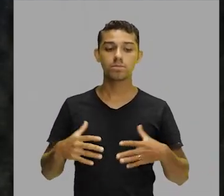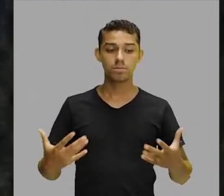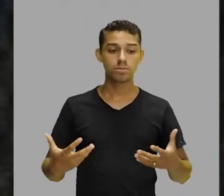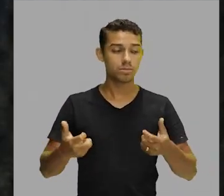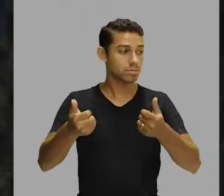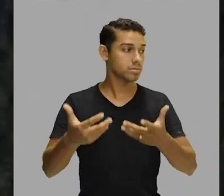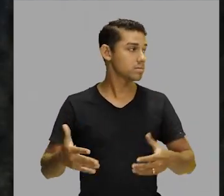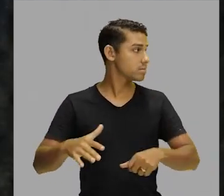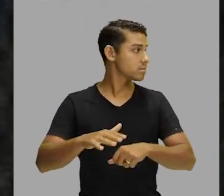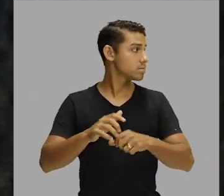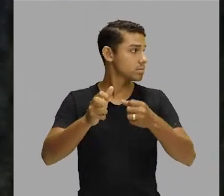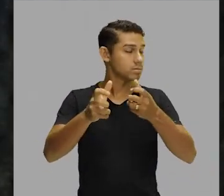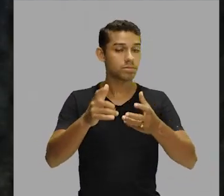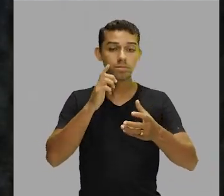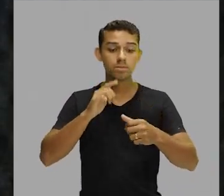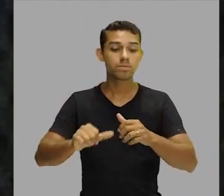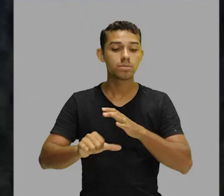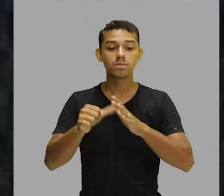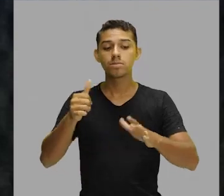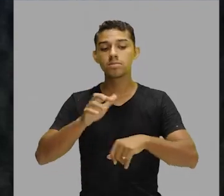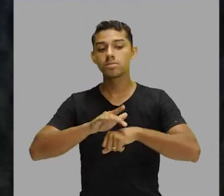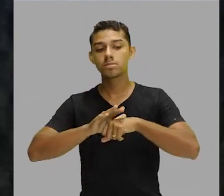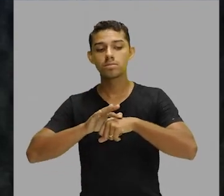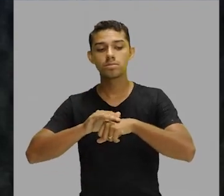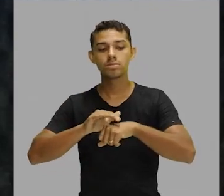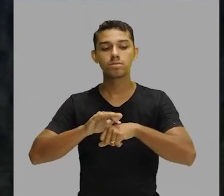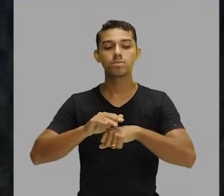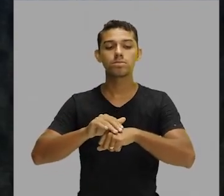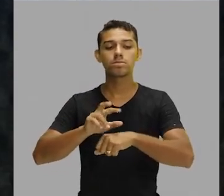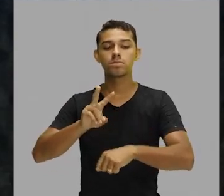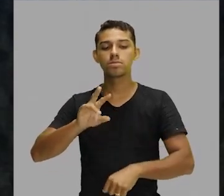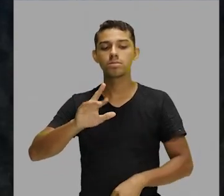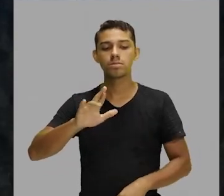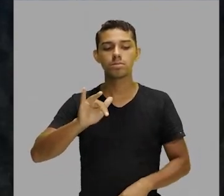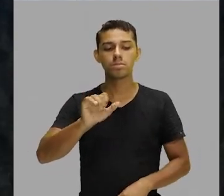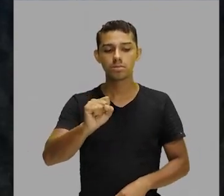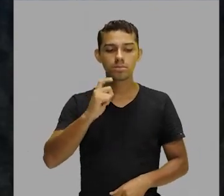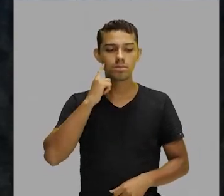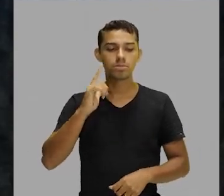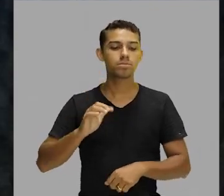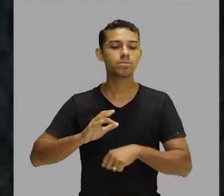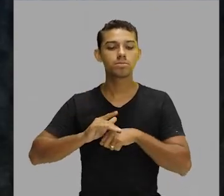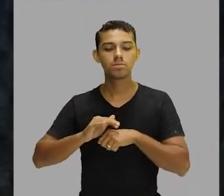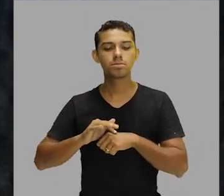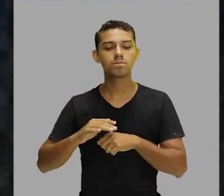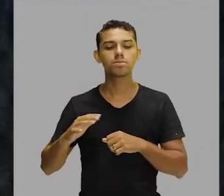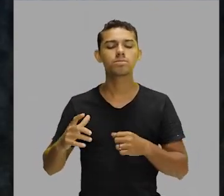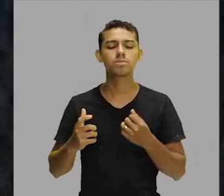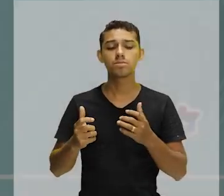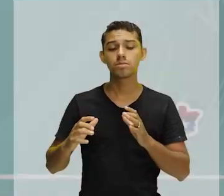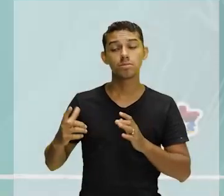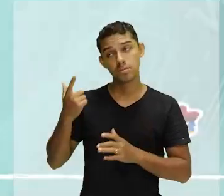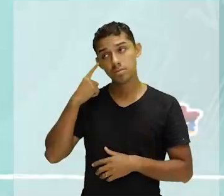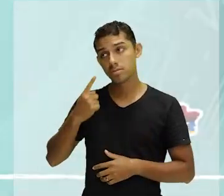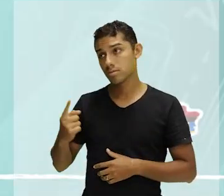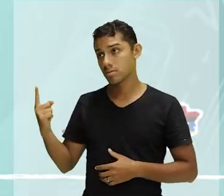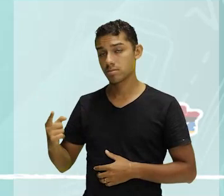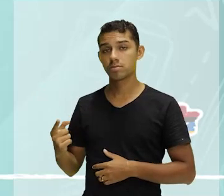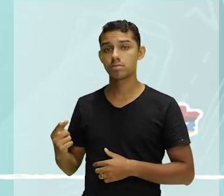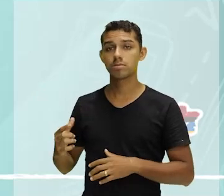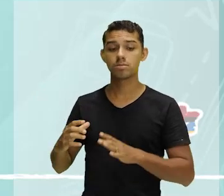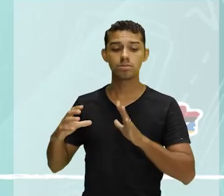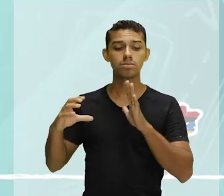falar agora das primeiras doenças, né, das doenças virais. Uma das primeiras que a gente quer comentar aqui com vocês é a respeito